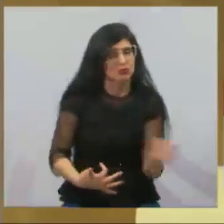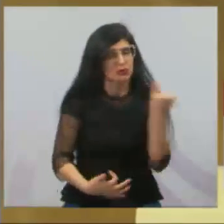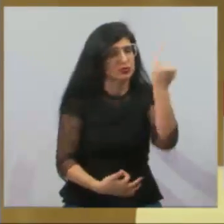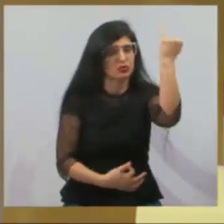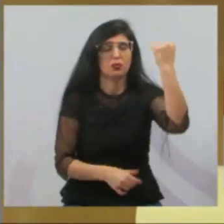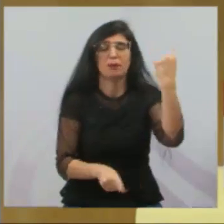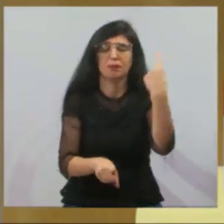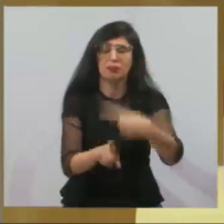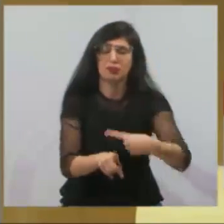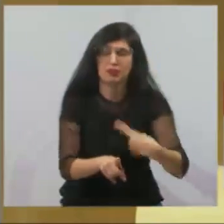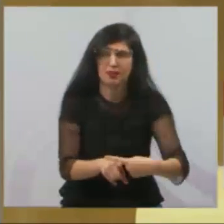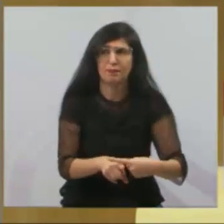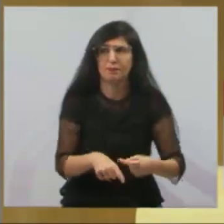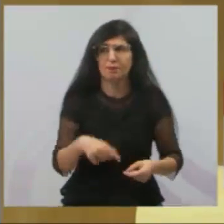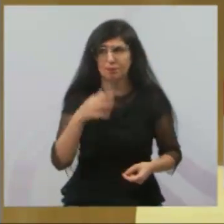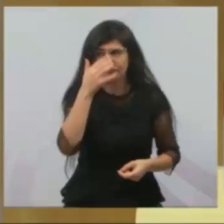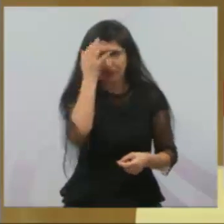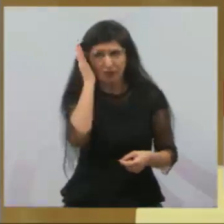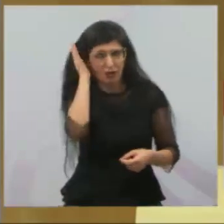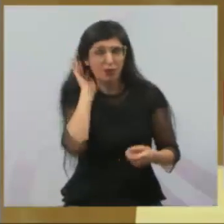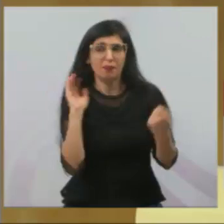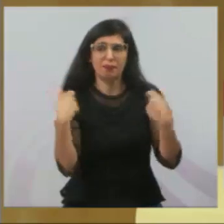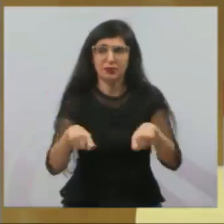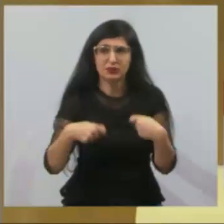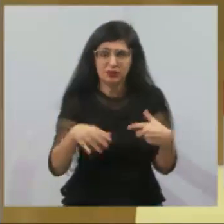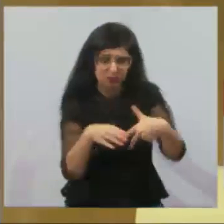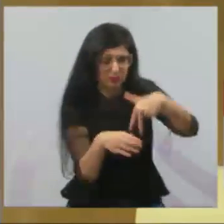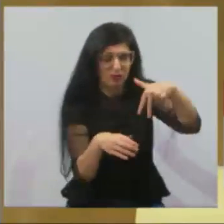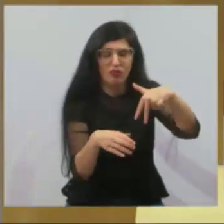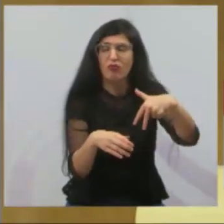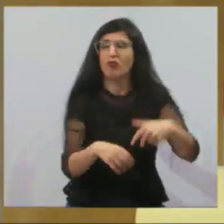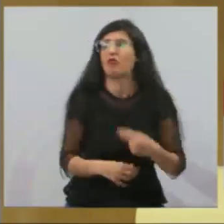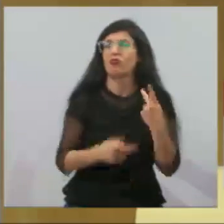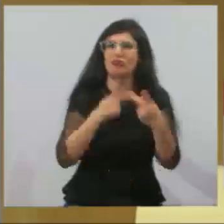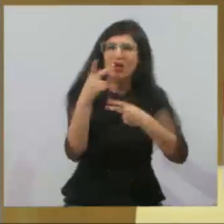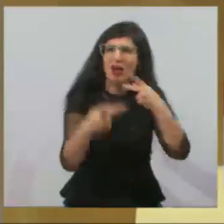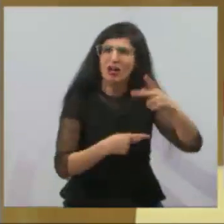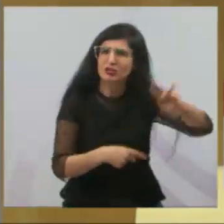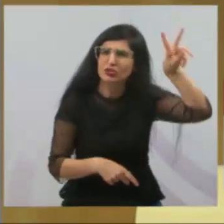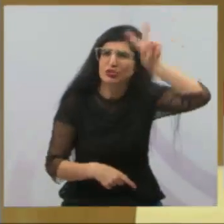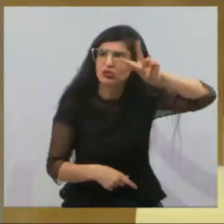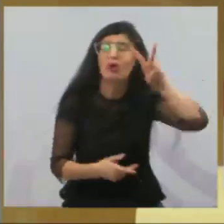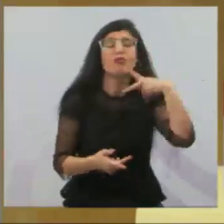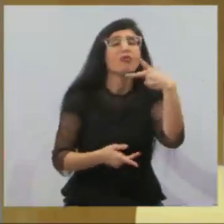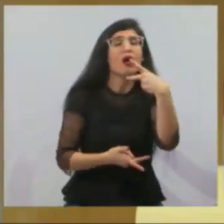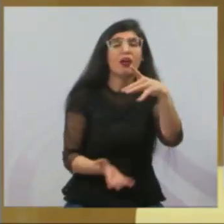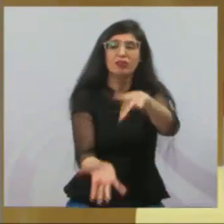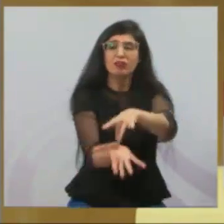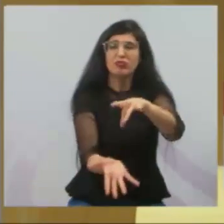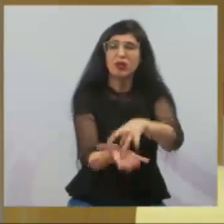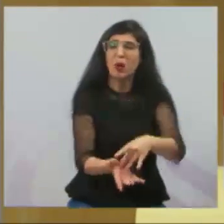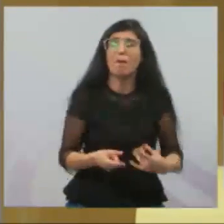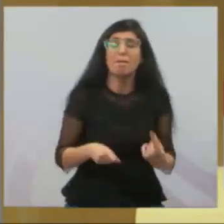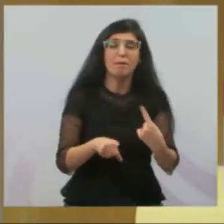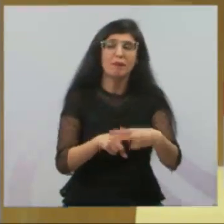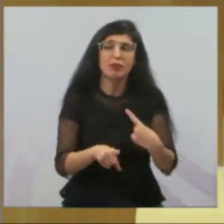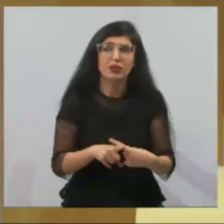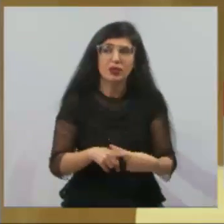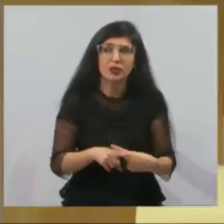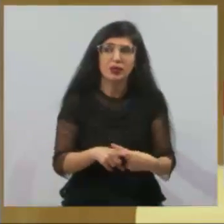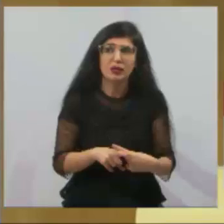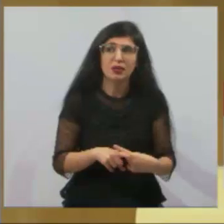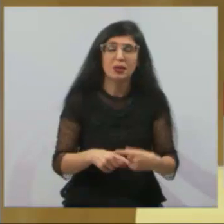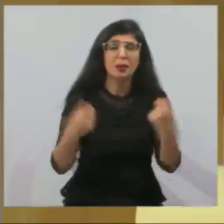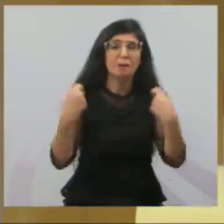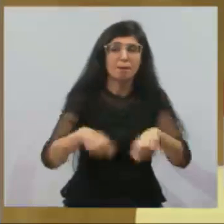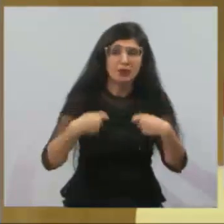porque é preciso subir aqui dessa tribuna e contar a história, falar a verdade, né, o porquê dessa